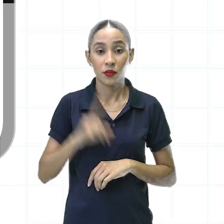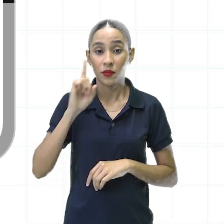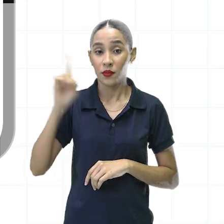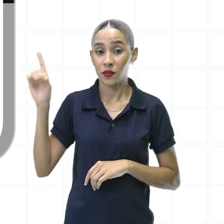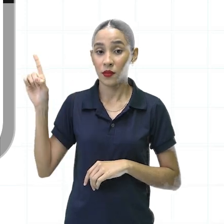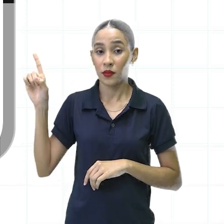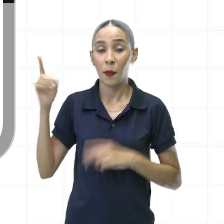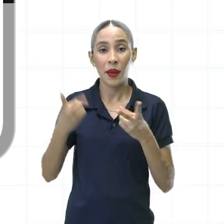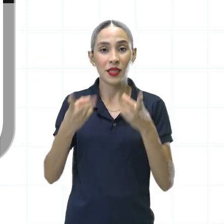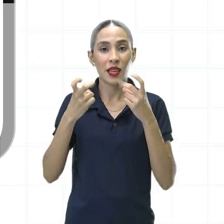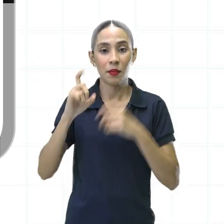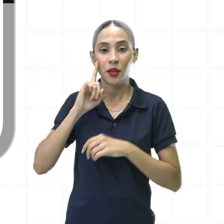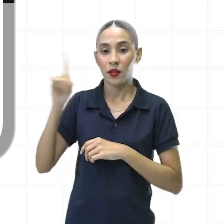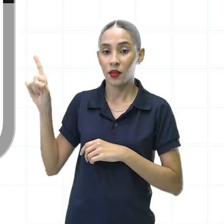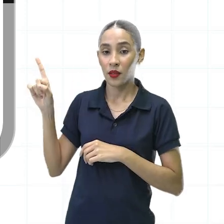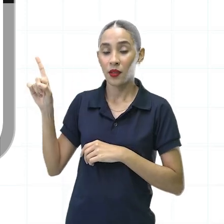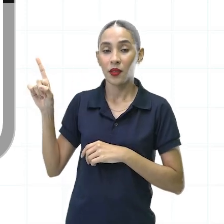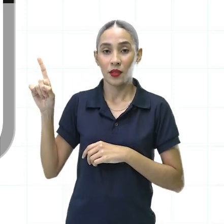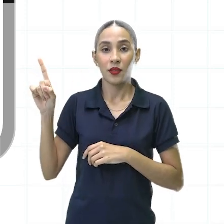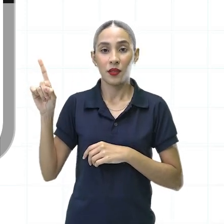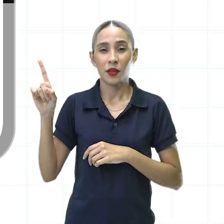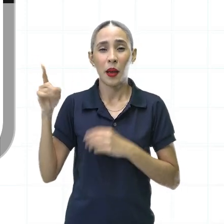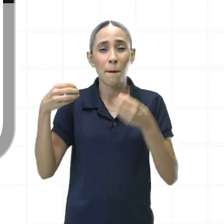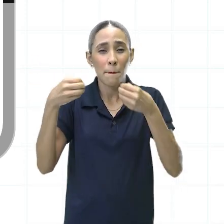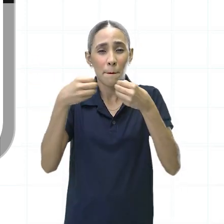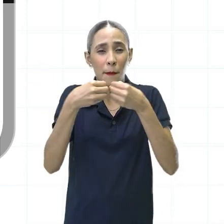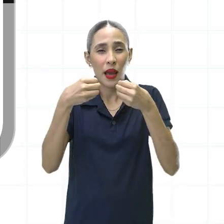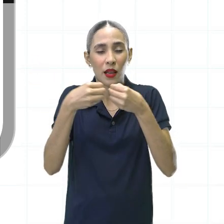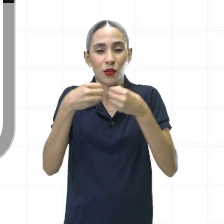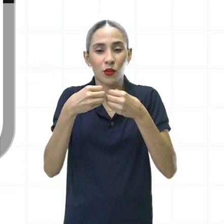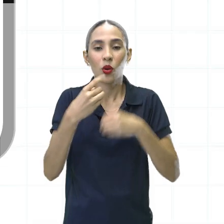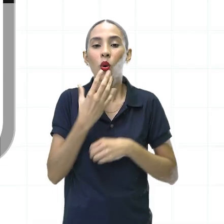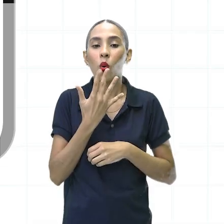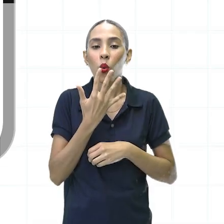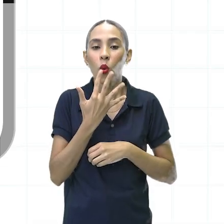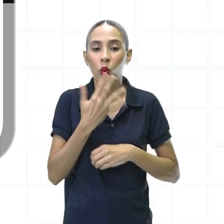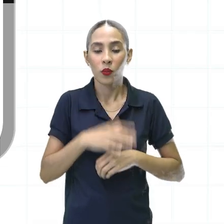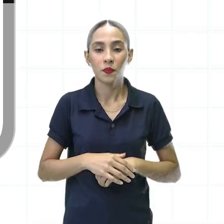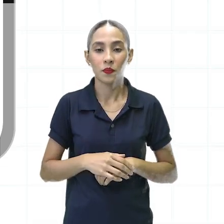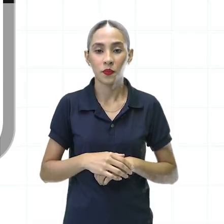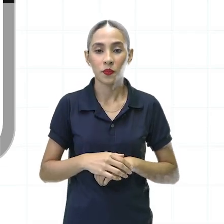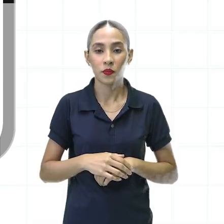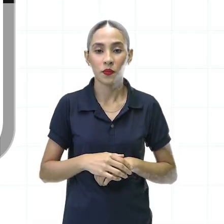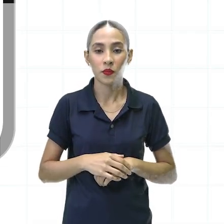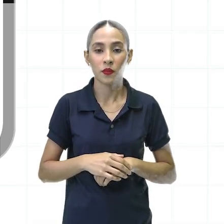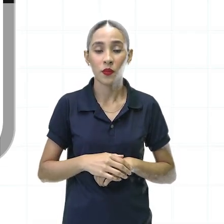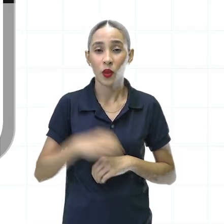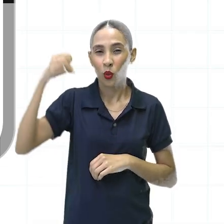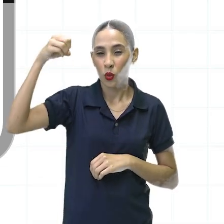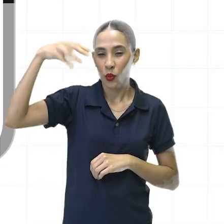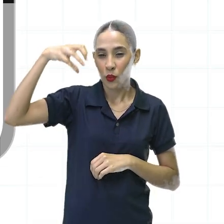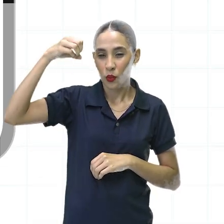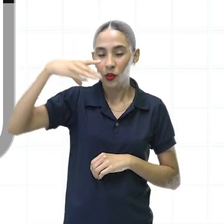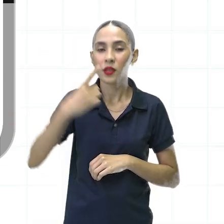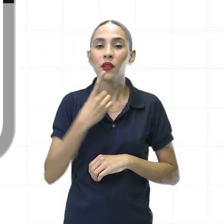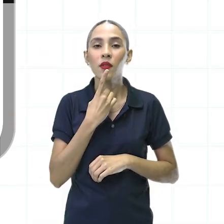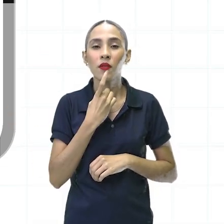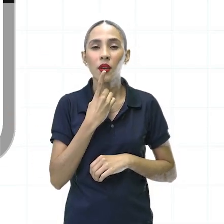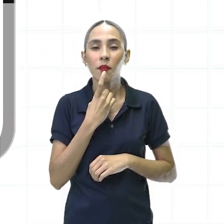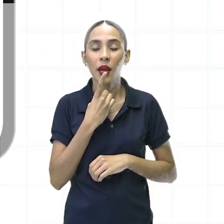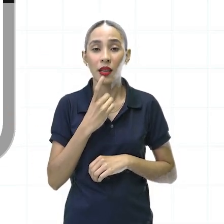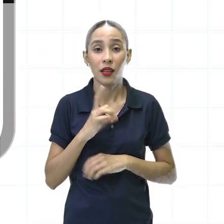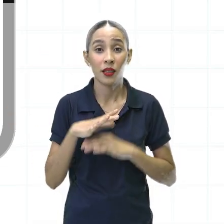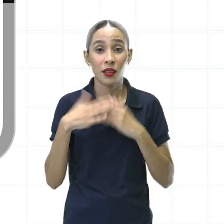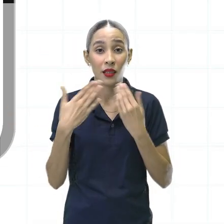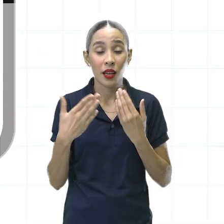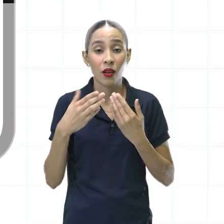Aí está, olha só. Chegou lá perto do, né, uma luz aí próxima do vermelho. E aí,